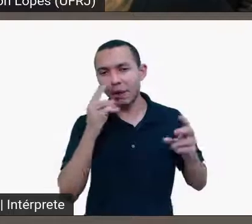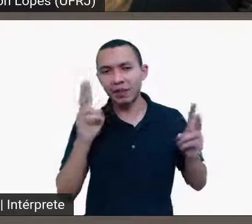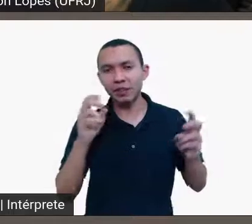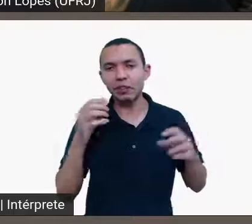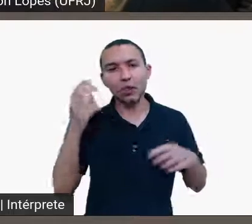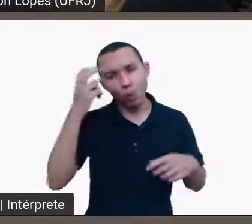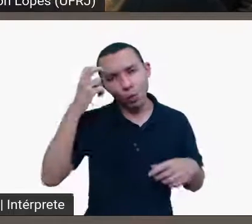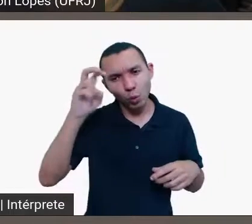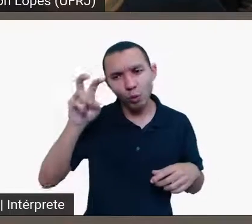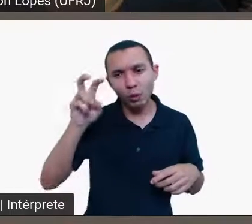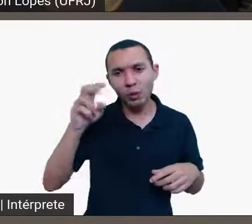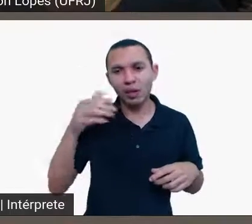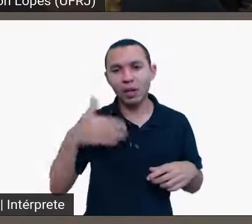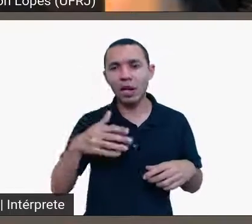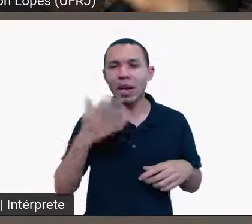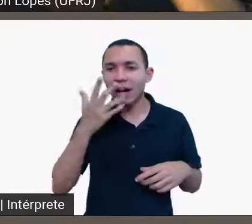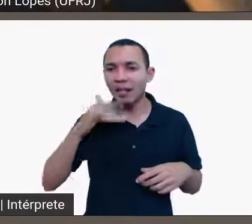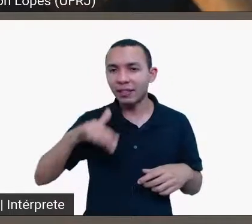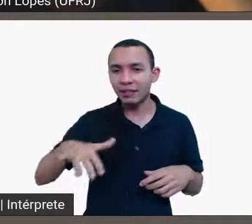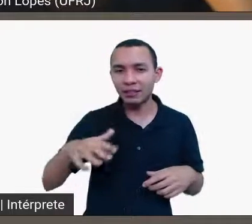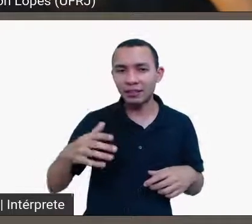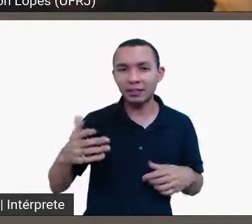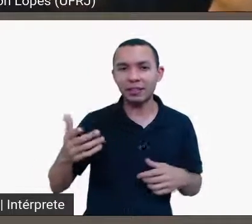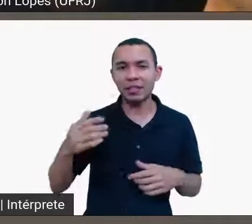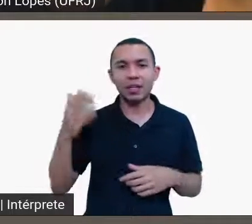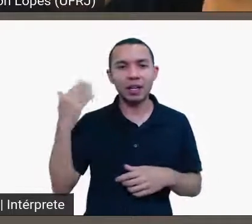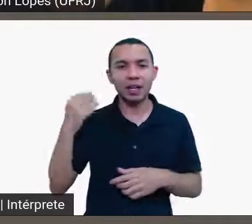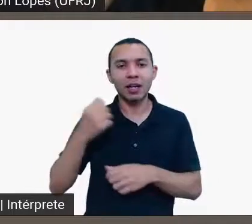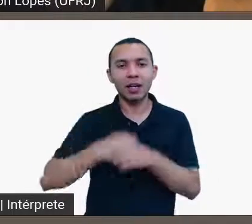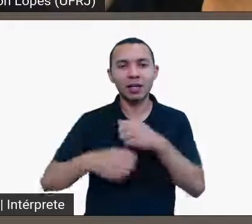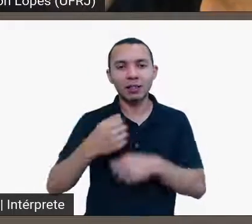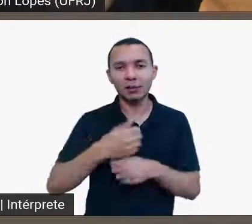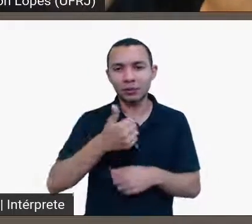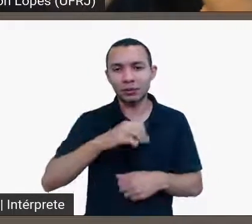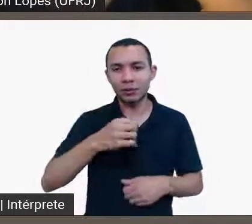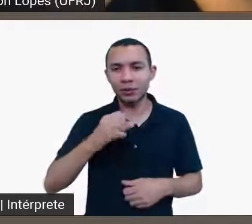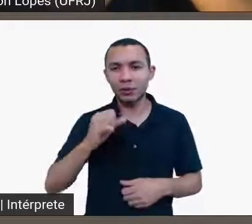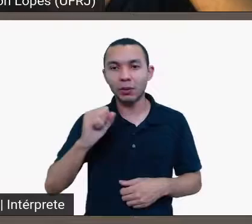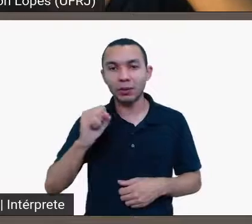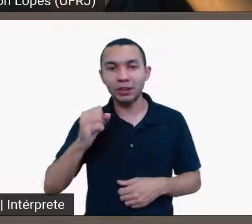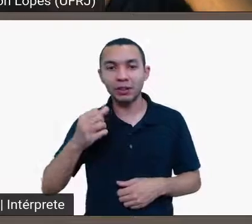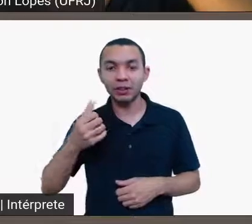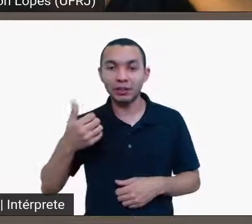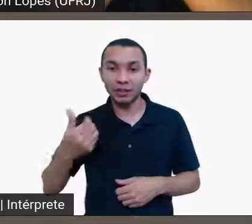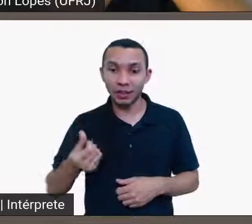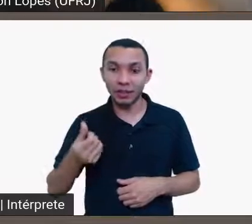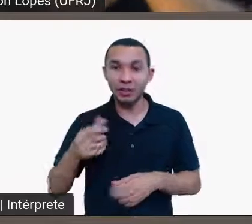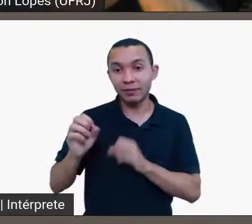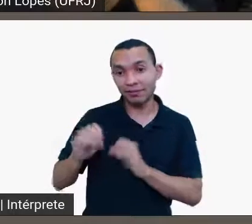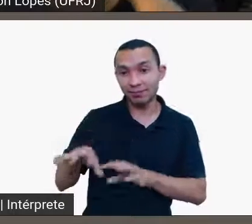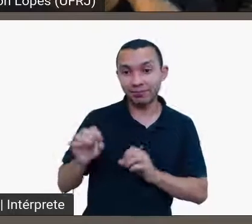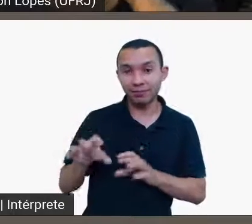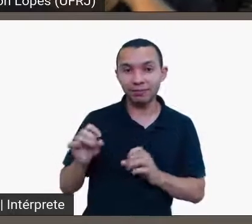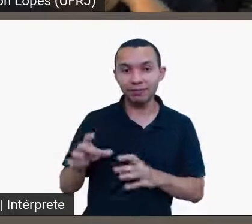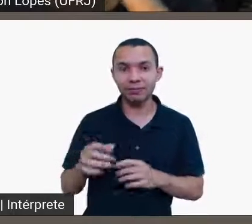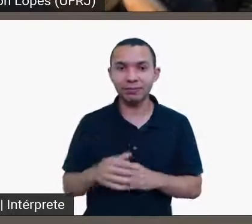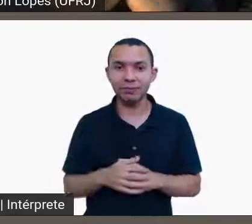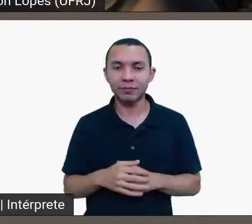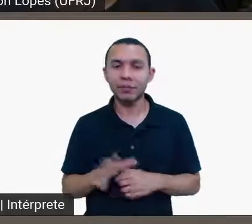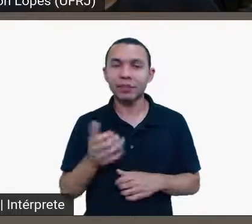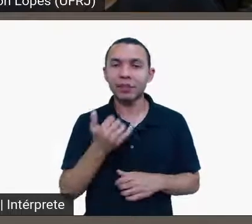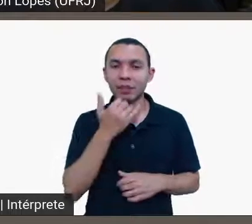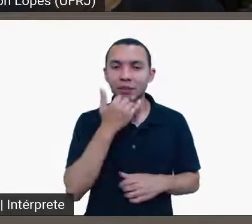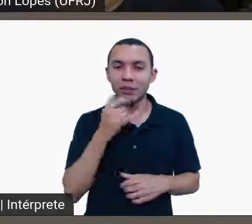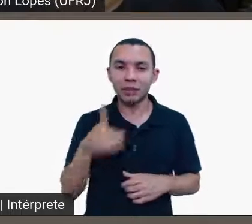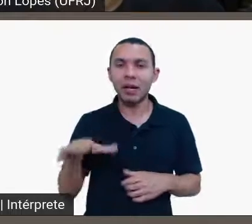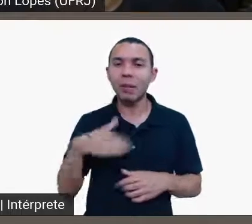vai redundar na criação, em 1936, do Instituto Nacional de Cinema Educativo, para o qual a Maria Rita Galvão, que já faleceu,